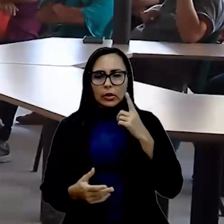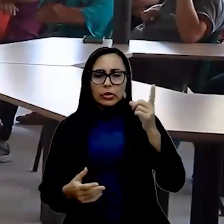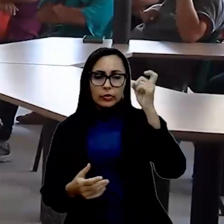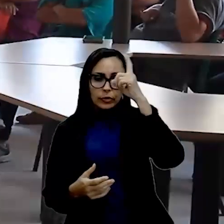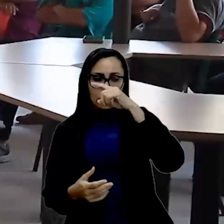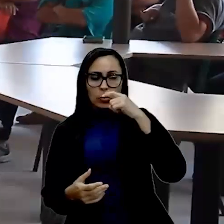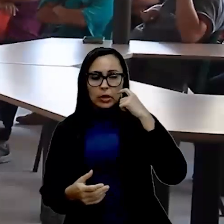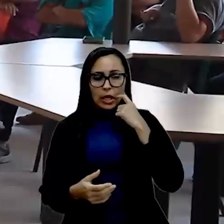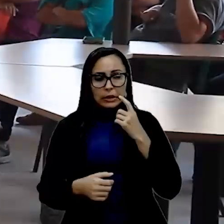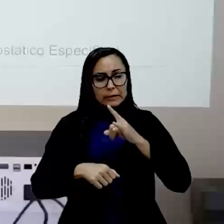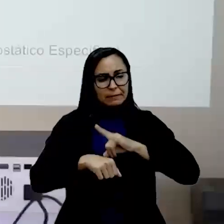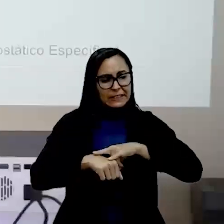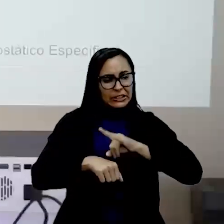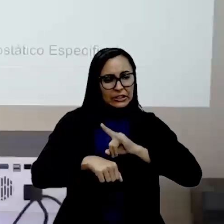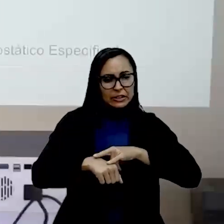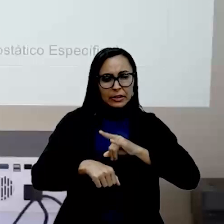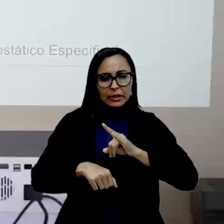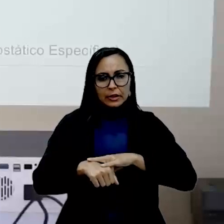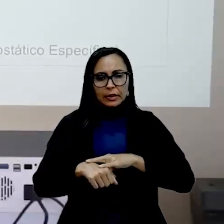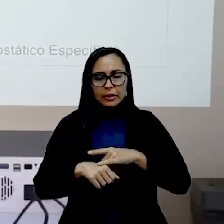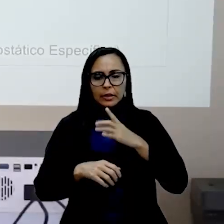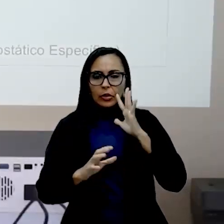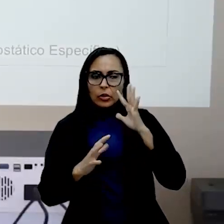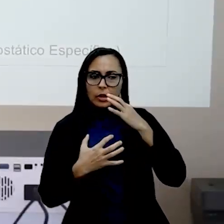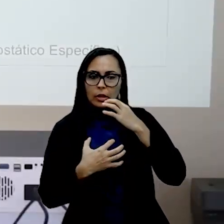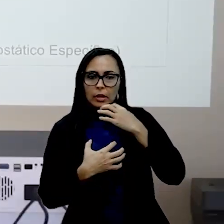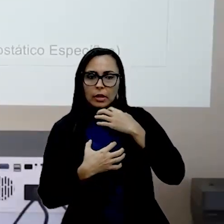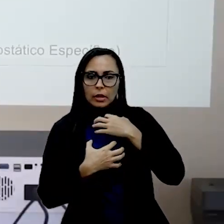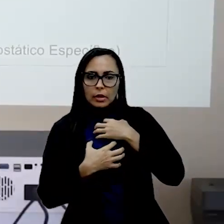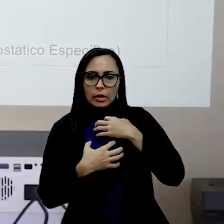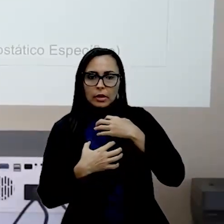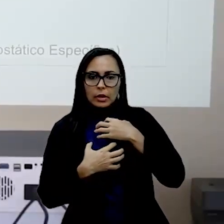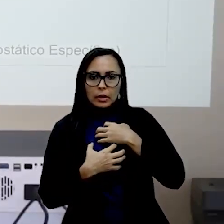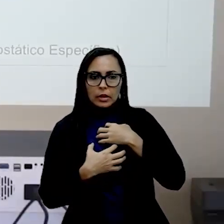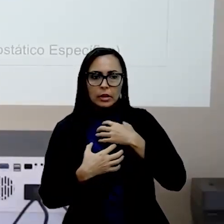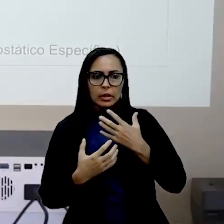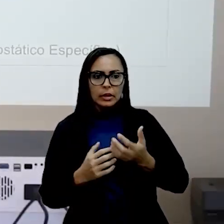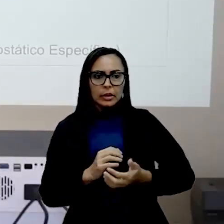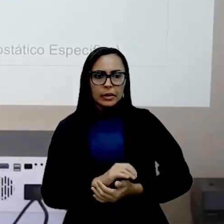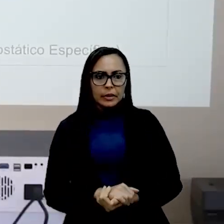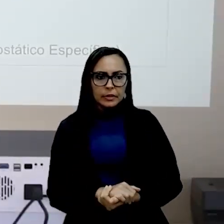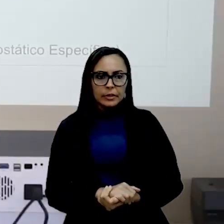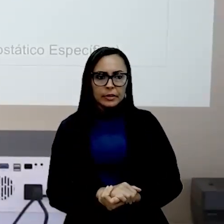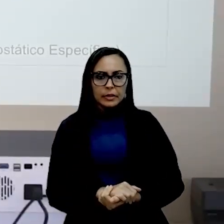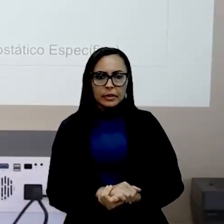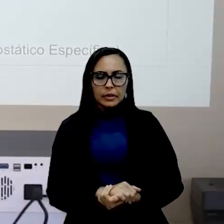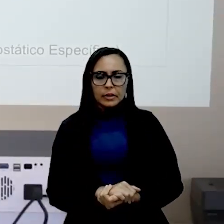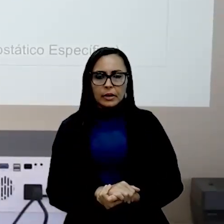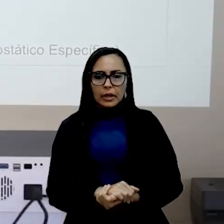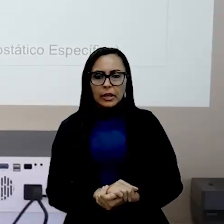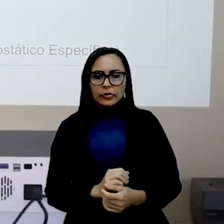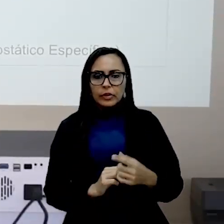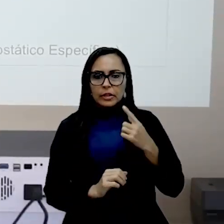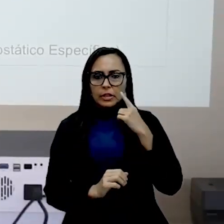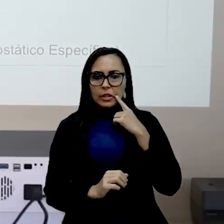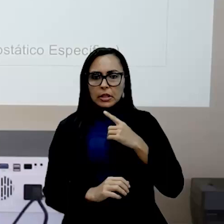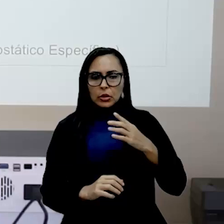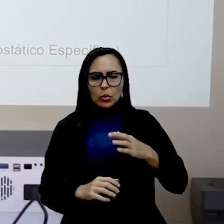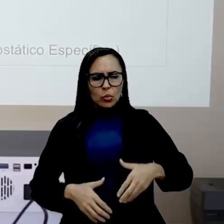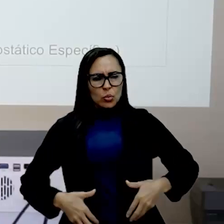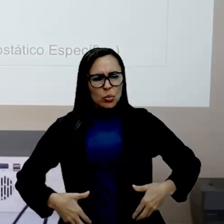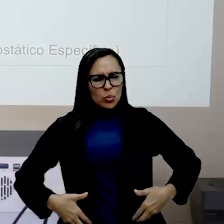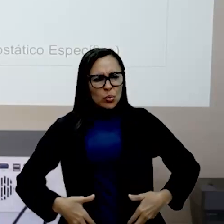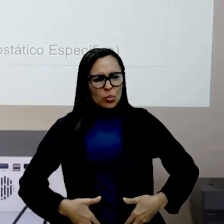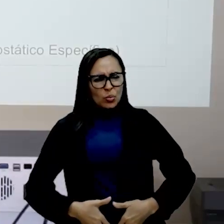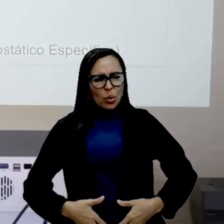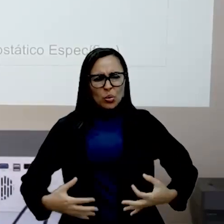sente alguma acordando à noite para urinar, não é? Às vezes sente dores pélvicas, dores ósseas,